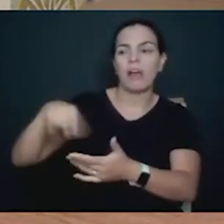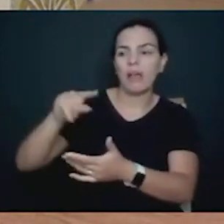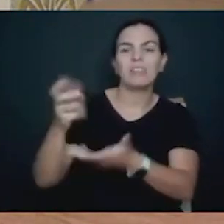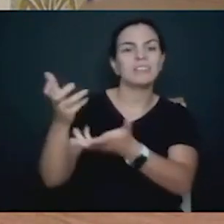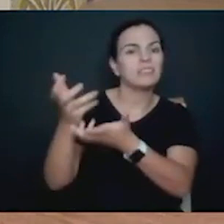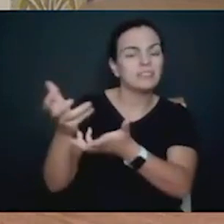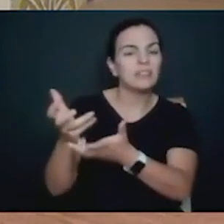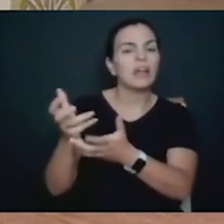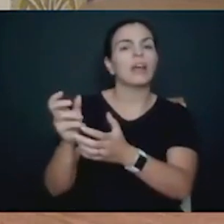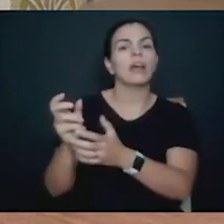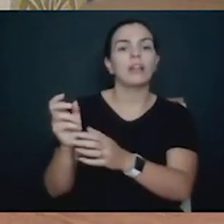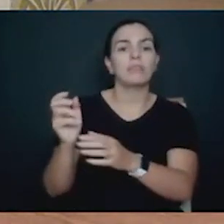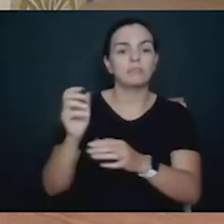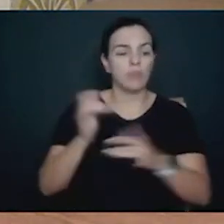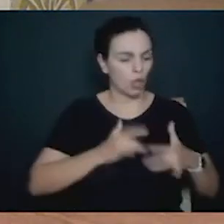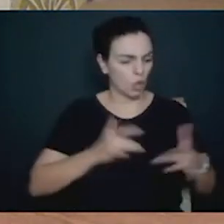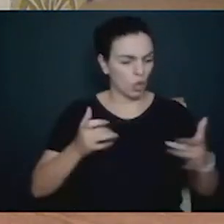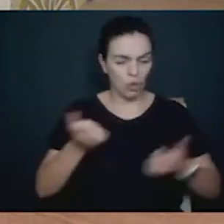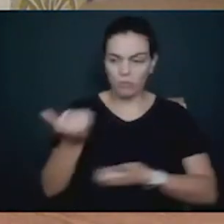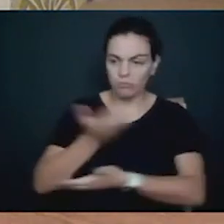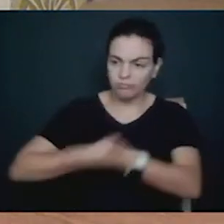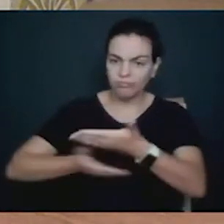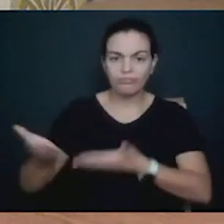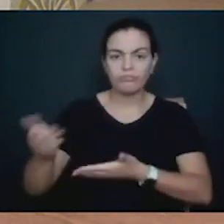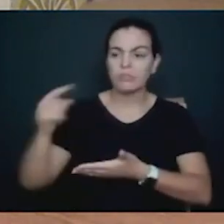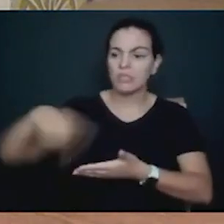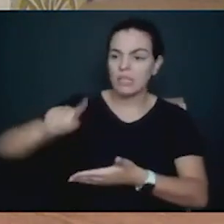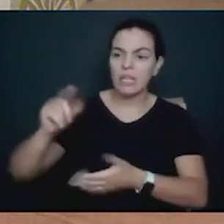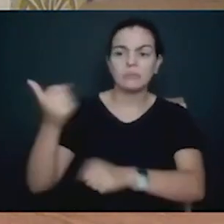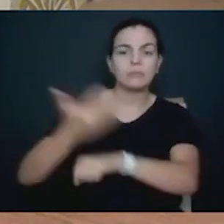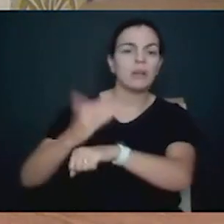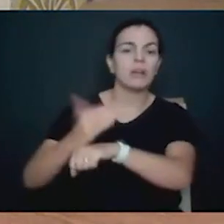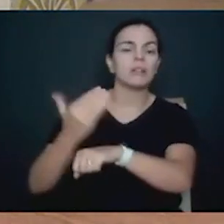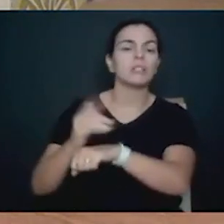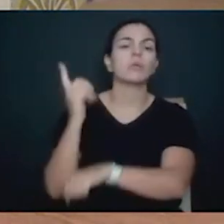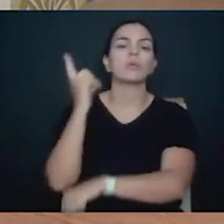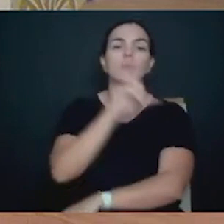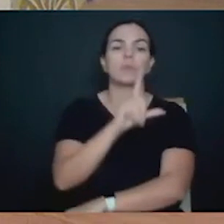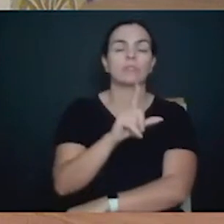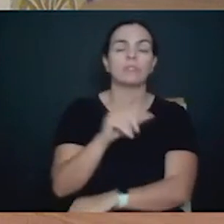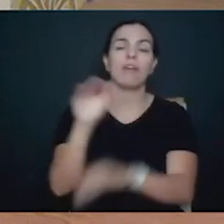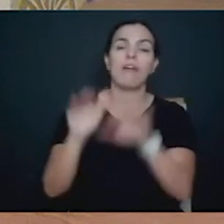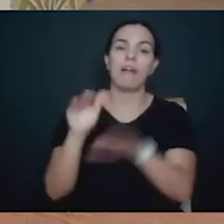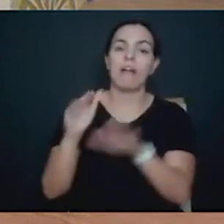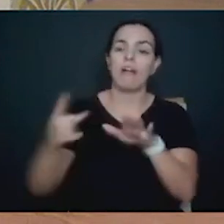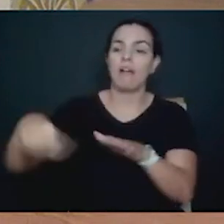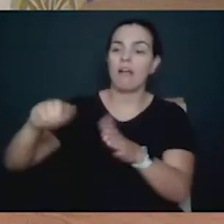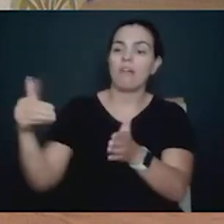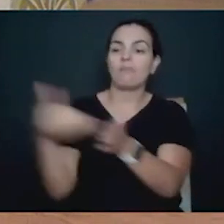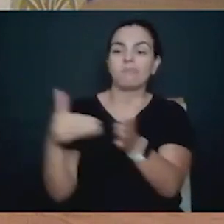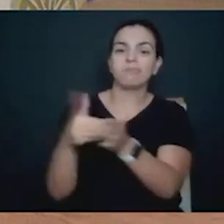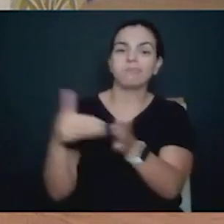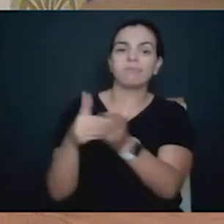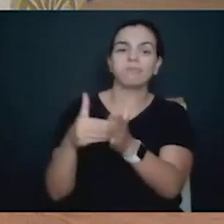na prática da sua modalidade esportiva. E muitas vezes esse é o impeditivo para que a gente possa descobrir grandes talentos, para